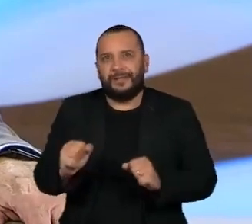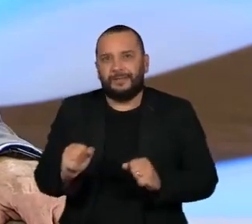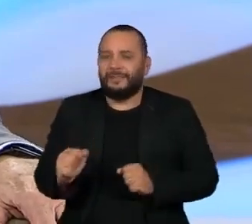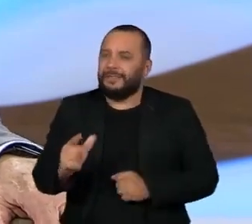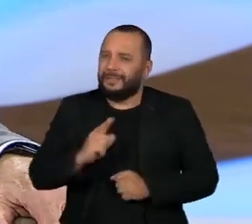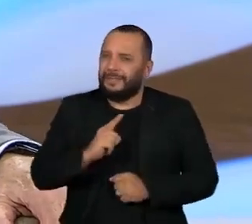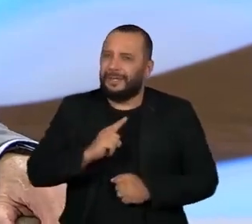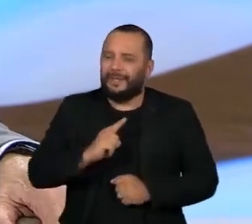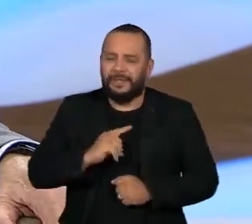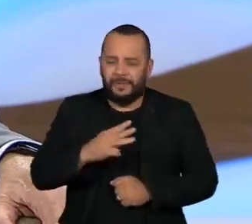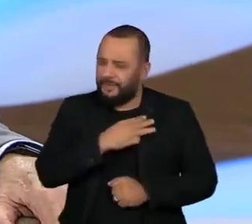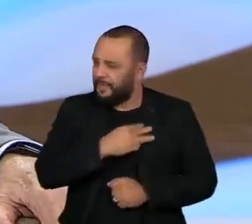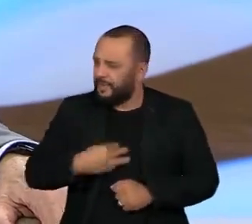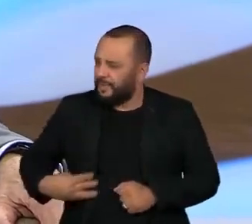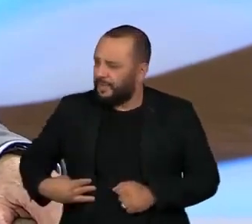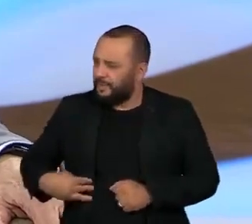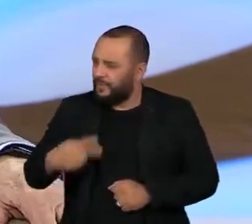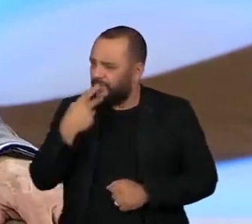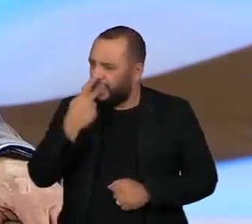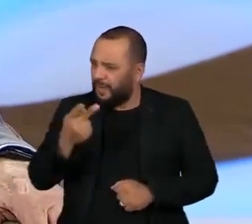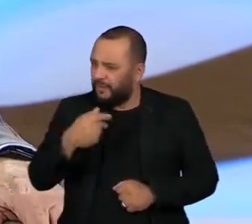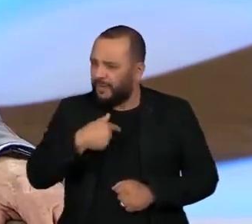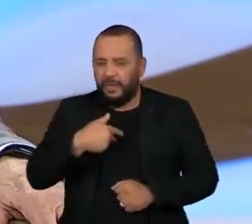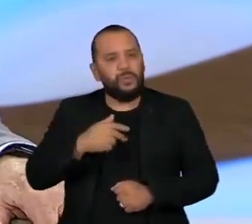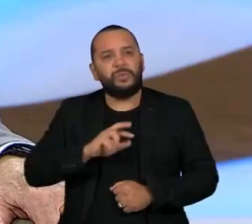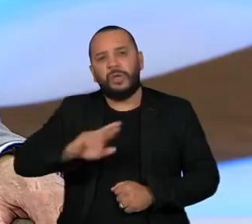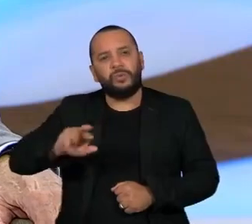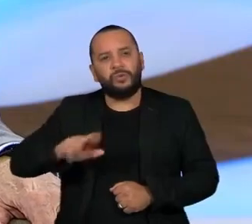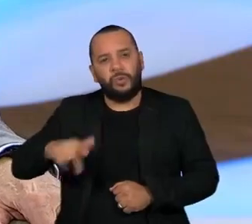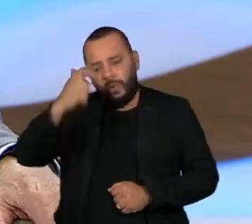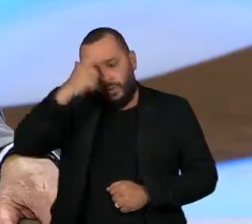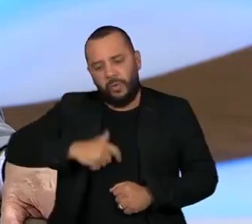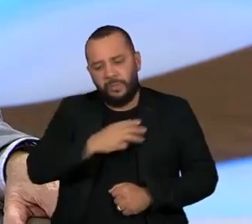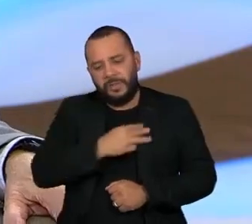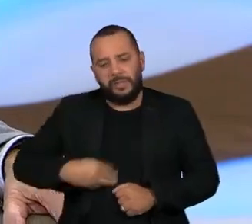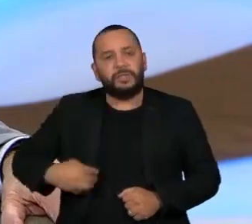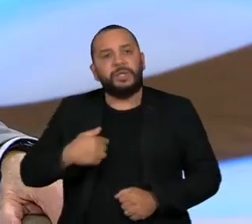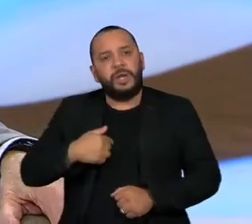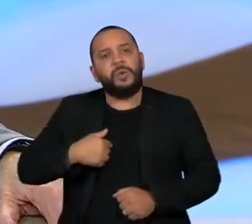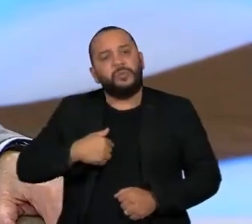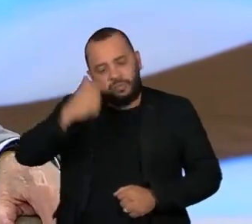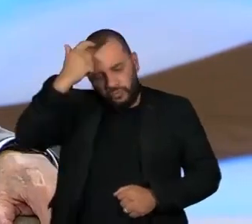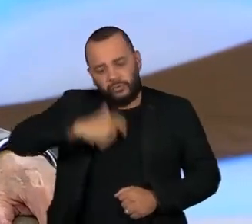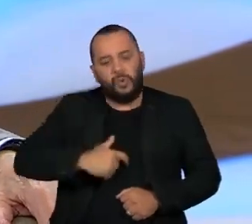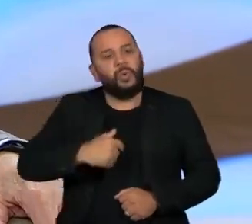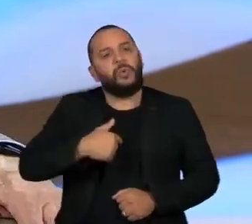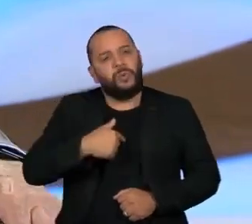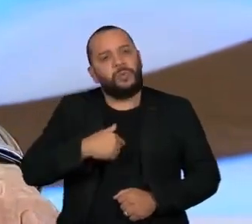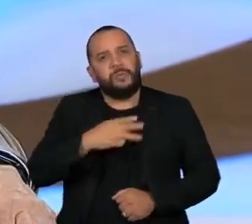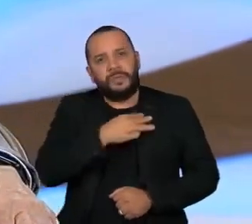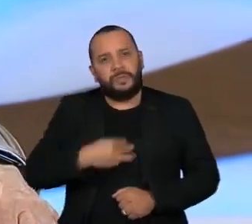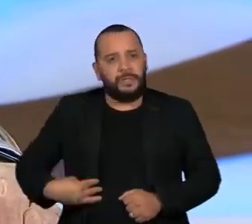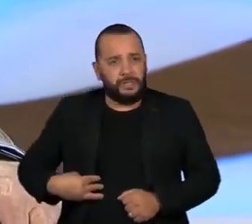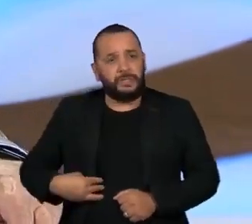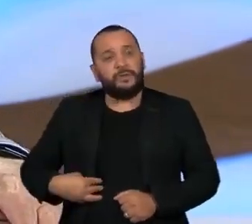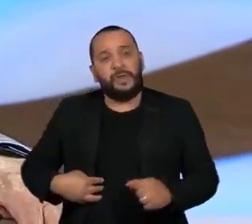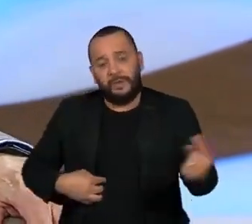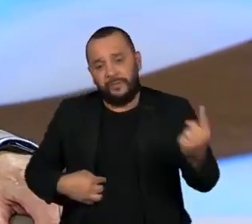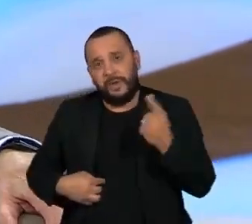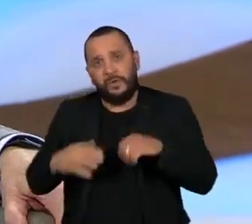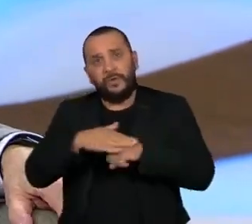Ministro que dizia não sou Ministro eu estou Ministro tava no supermercado e veio falar comigo